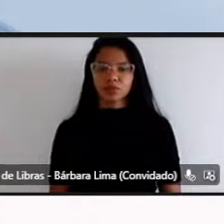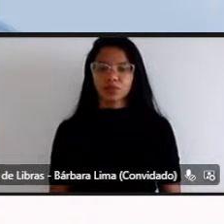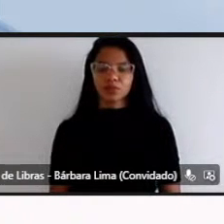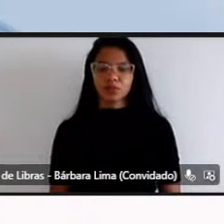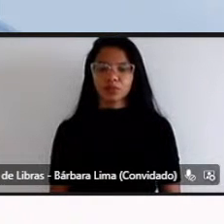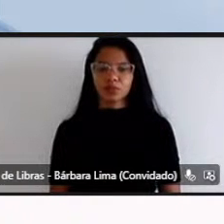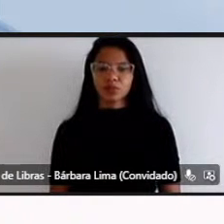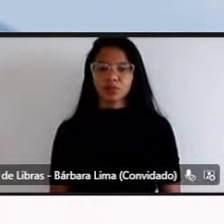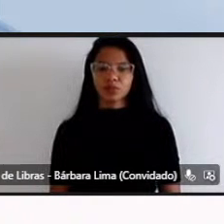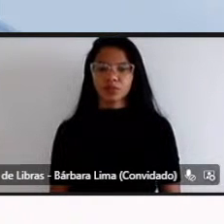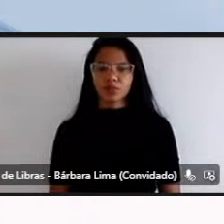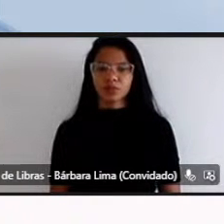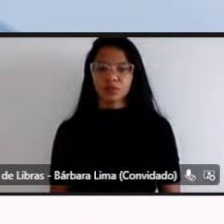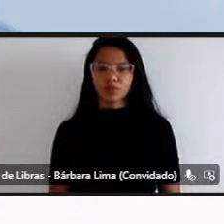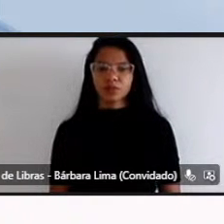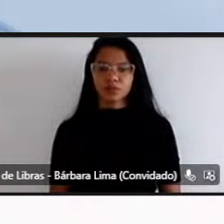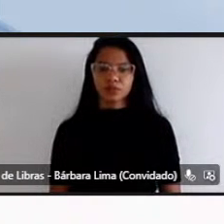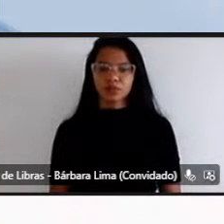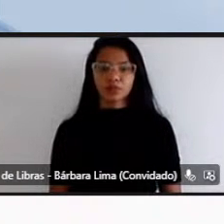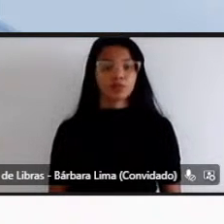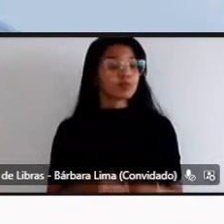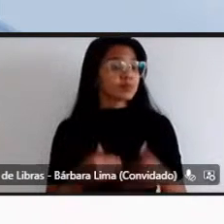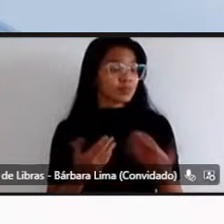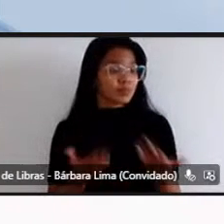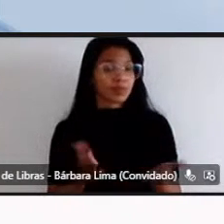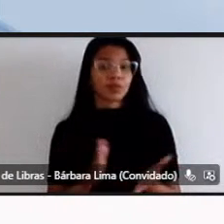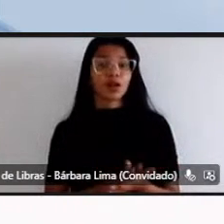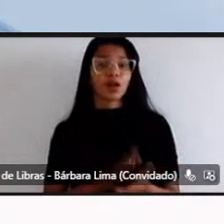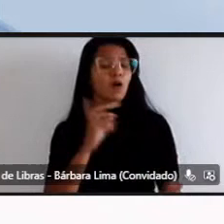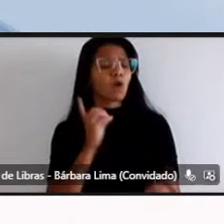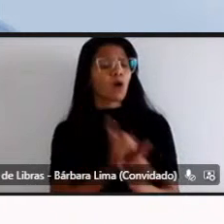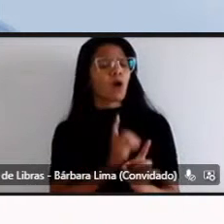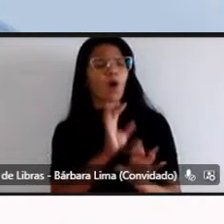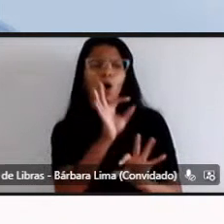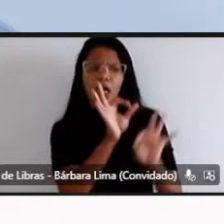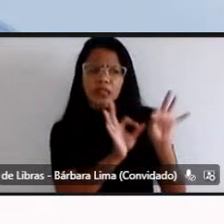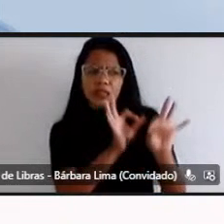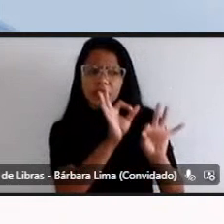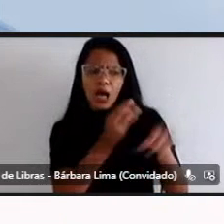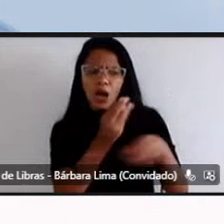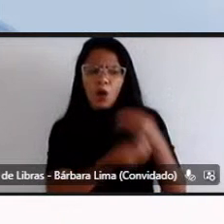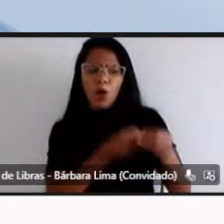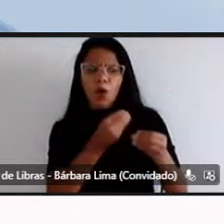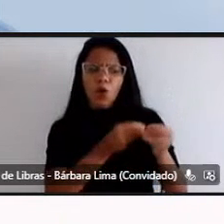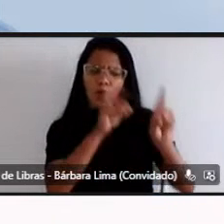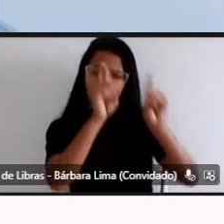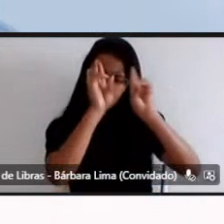trained facilitator. Então, um encontro é organizado com base em respeito,